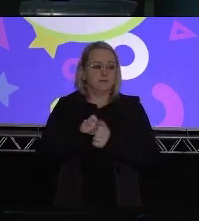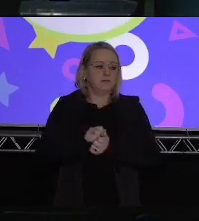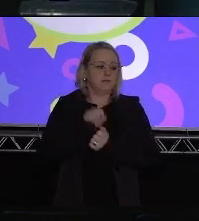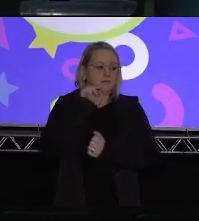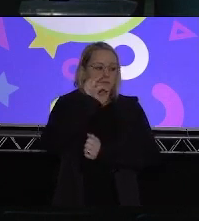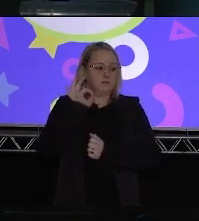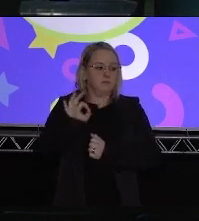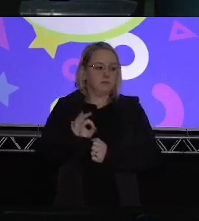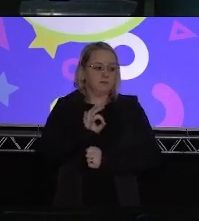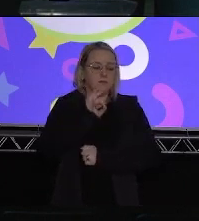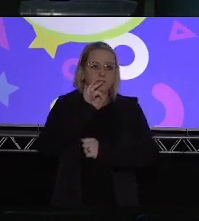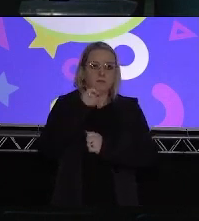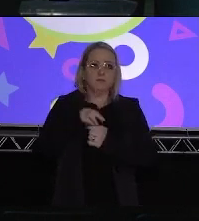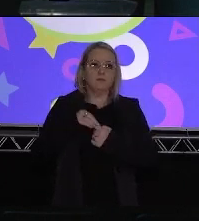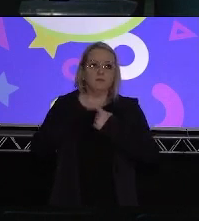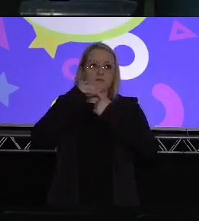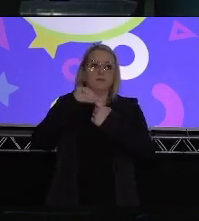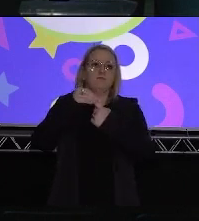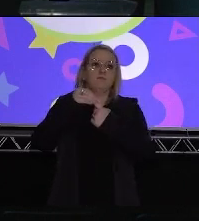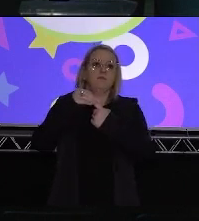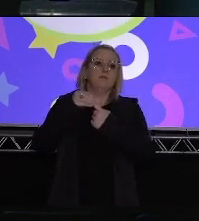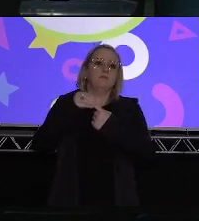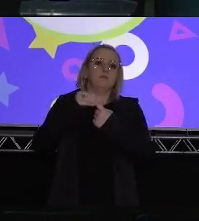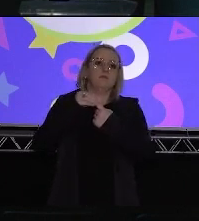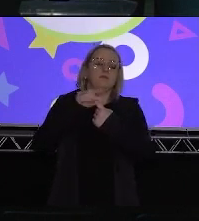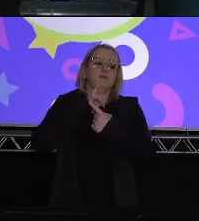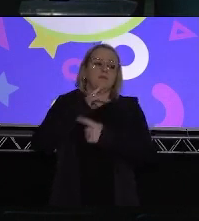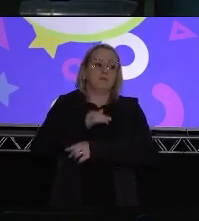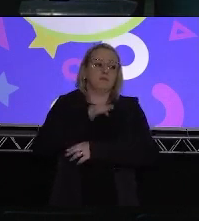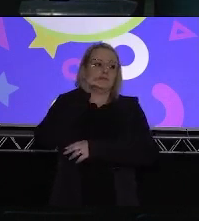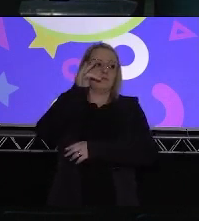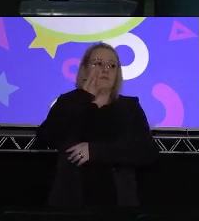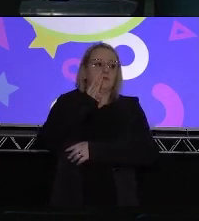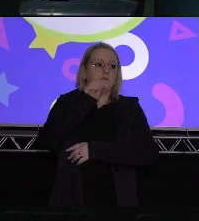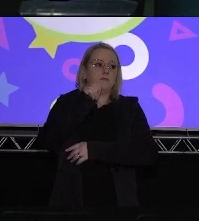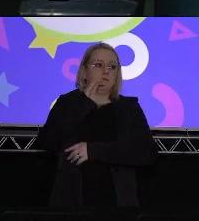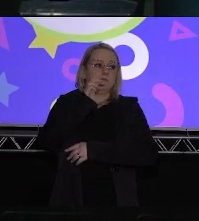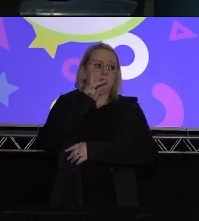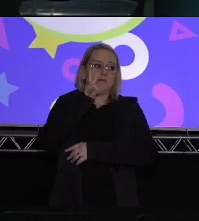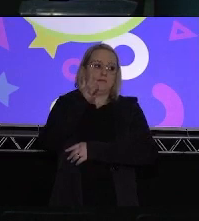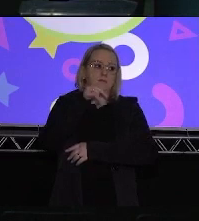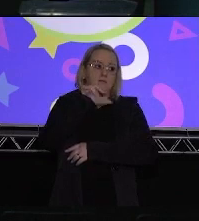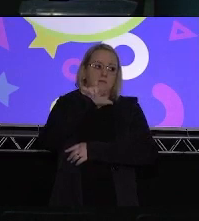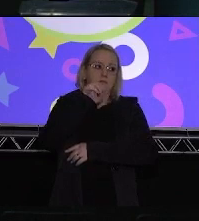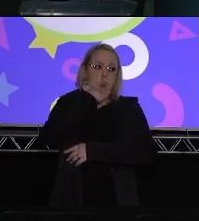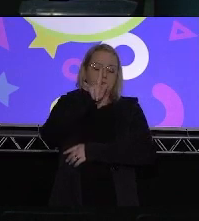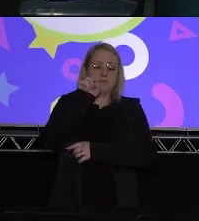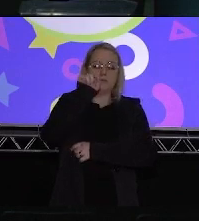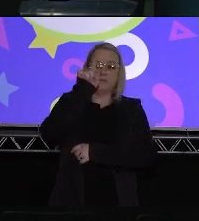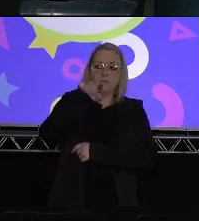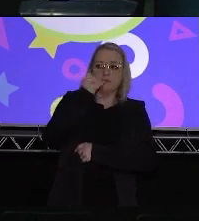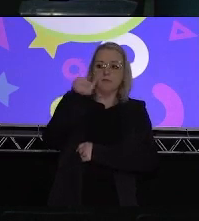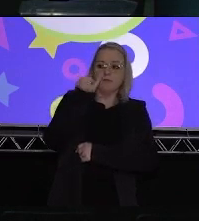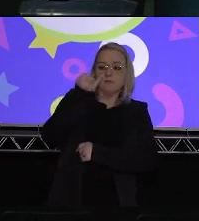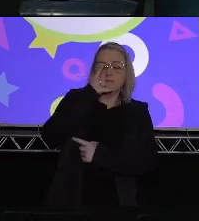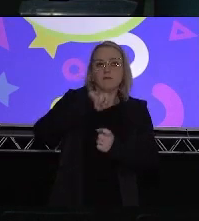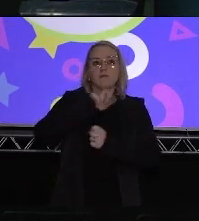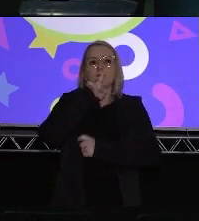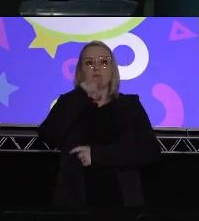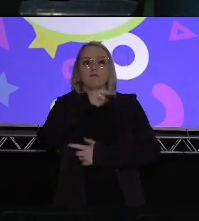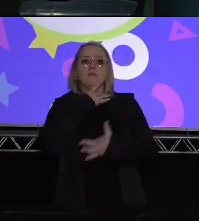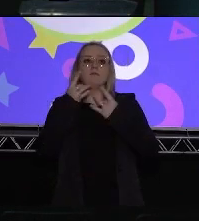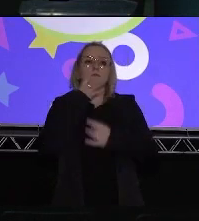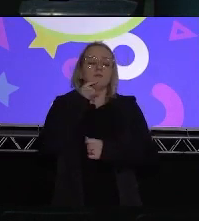bolinhas indicam ali a priorização dos requisitos futuros do backlog, o que é essencial, o que é importante, o que é desejável. E